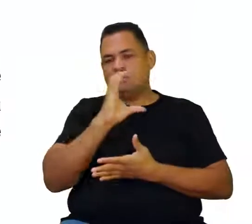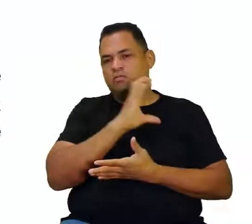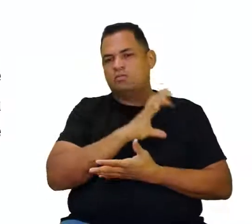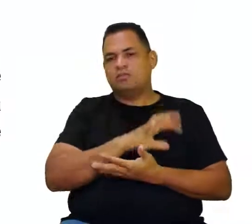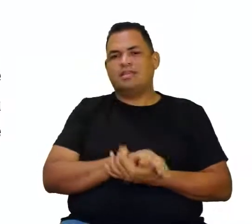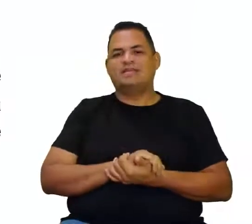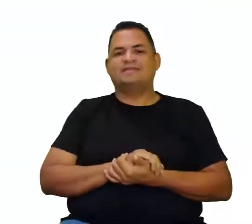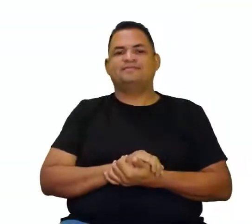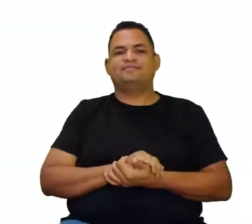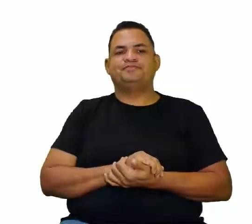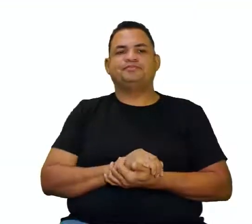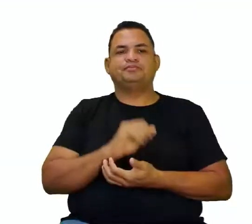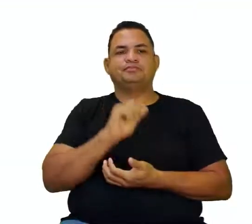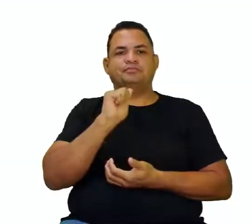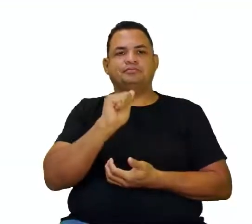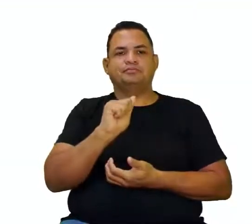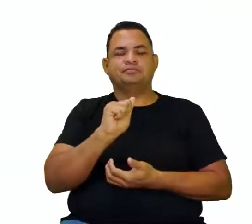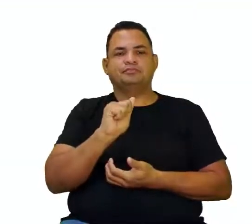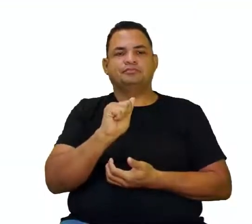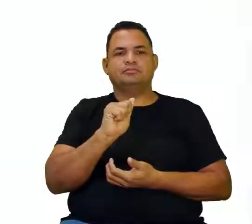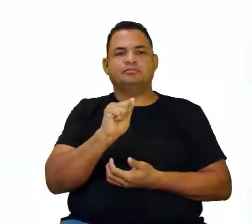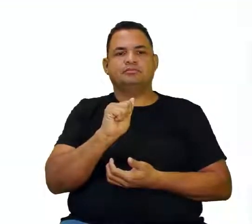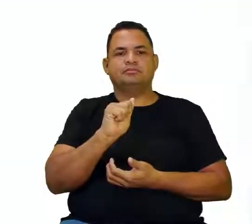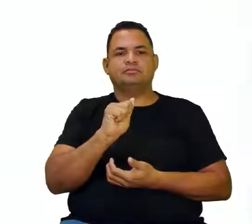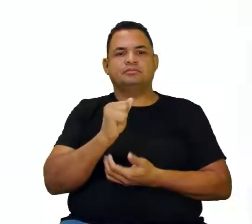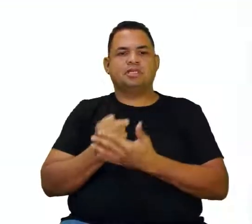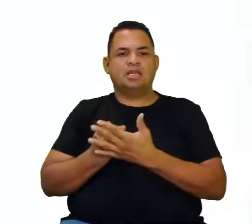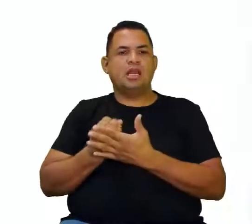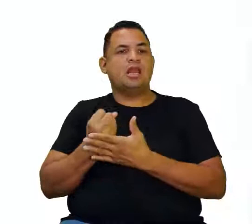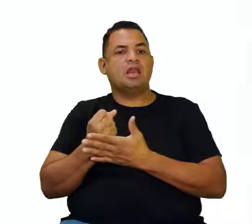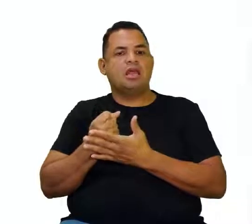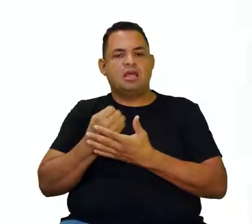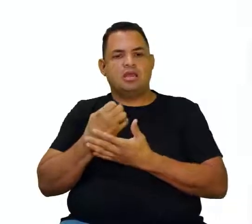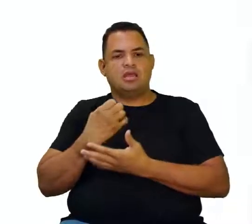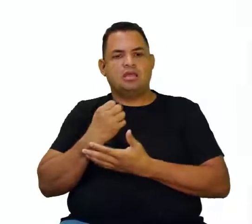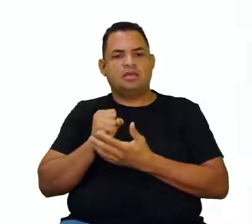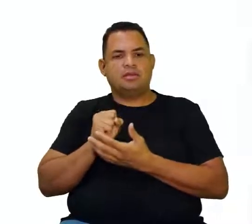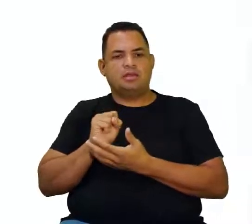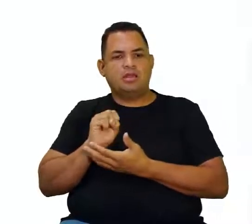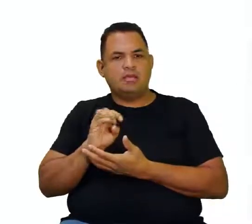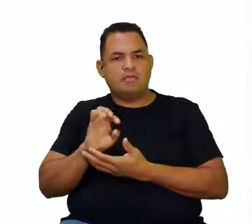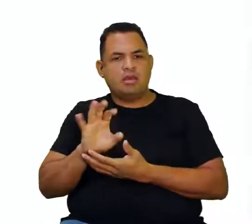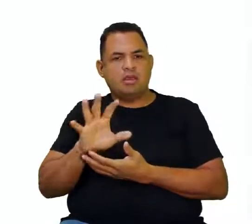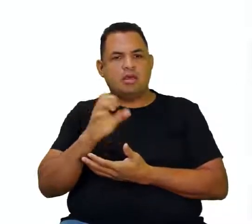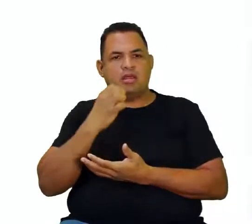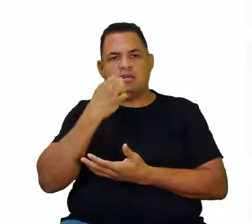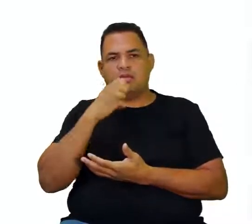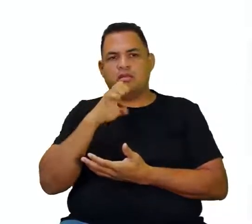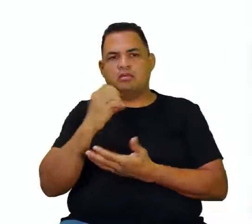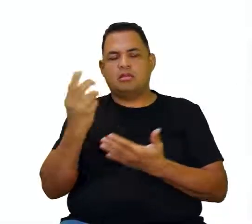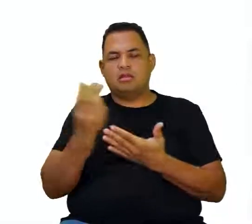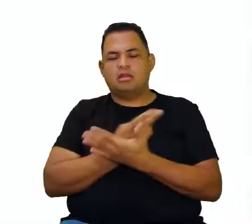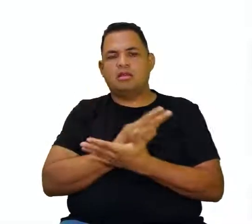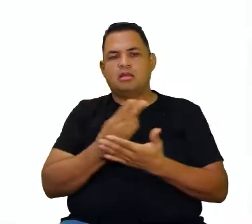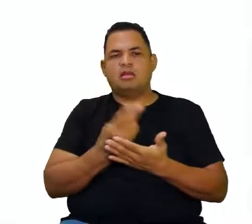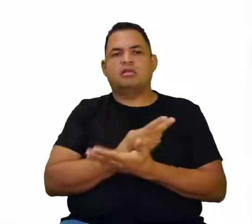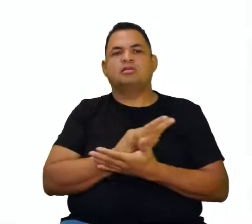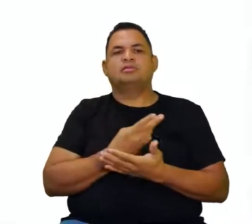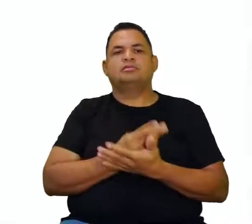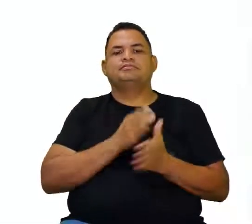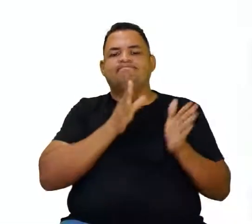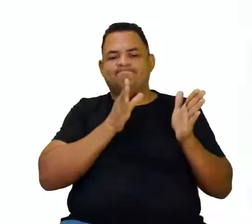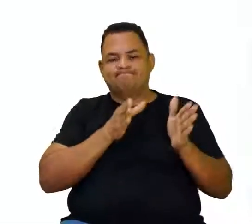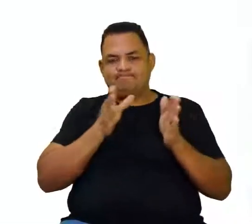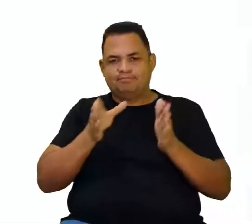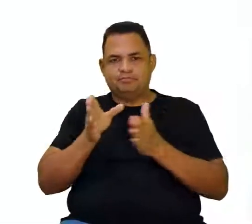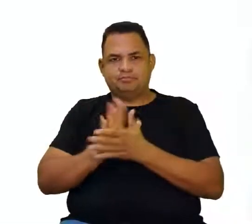absorver. Então, a letra A, que fala a energia liberada na etapa 4, ela está errada. A etapa 4, ela